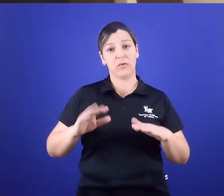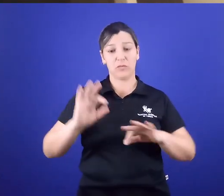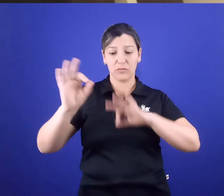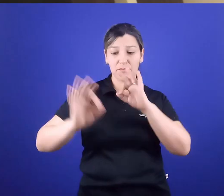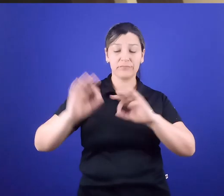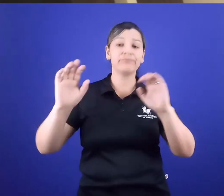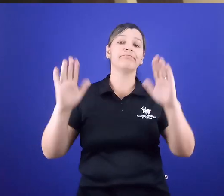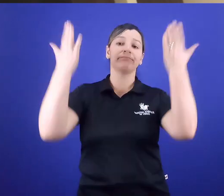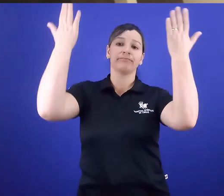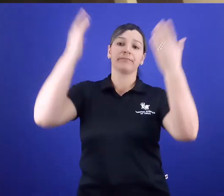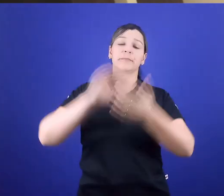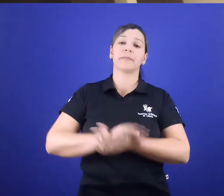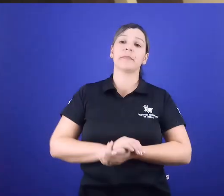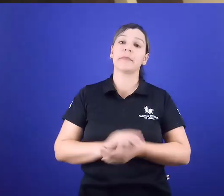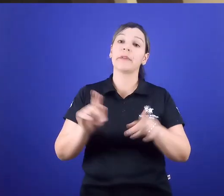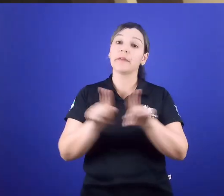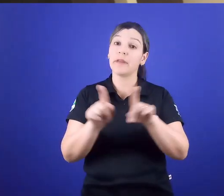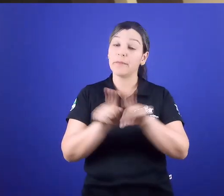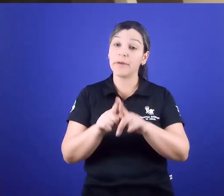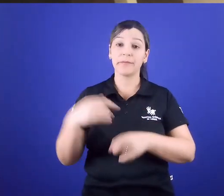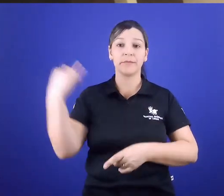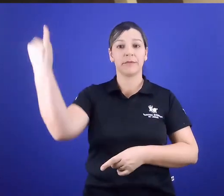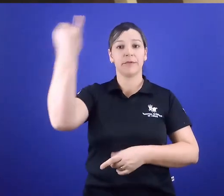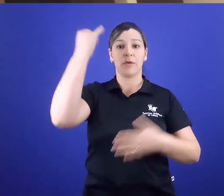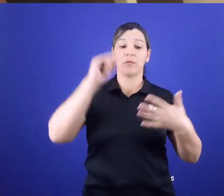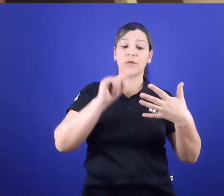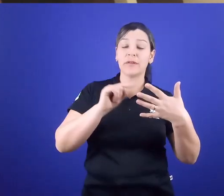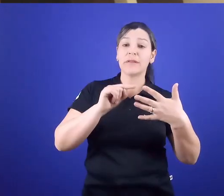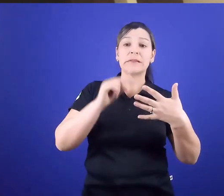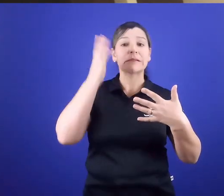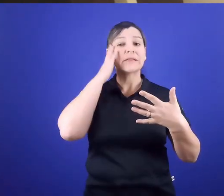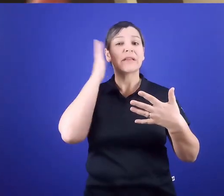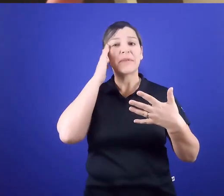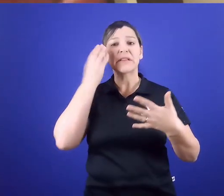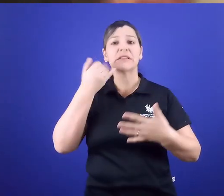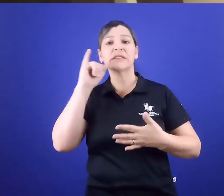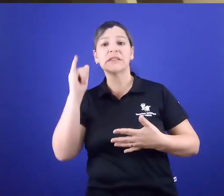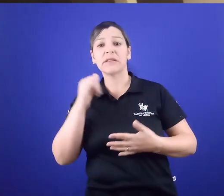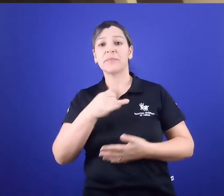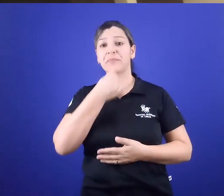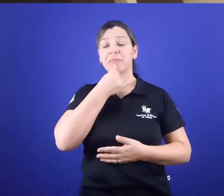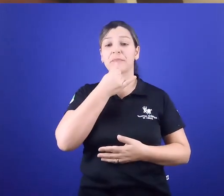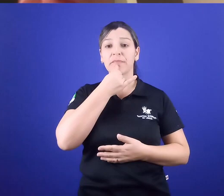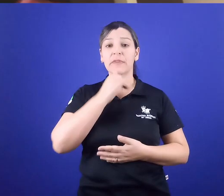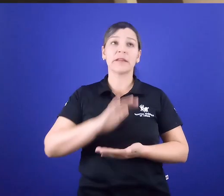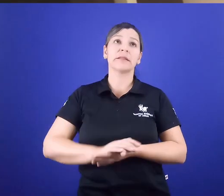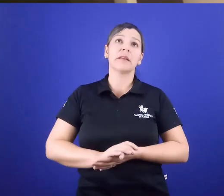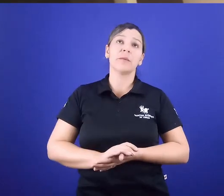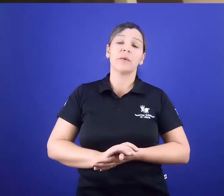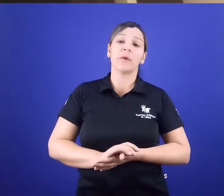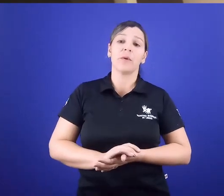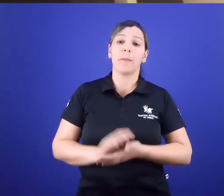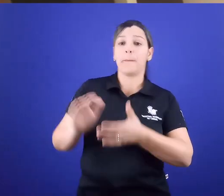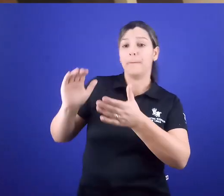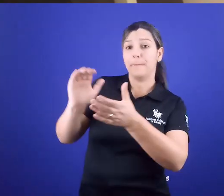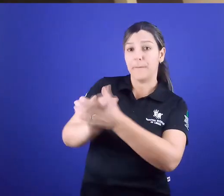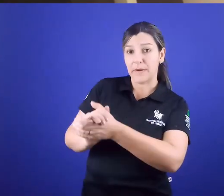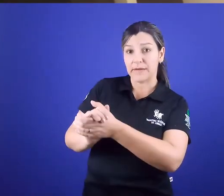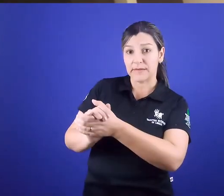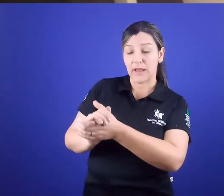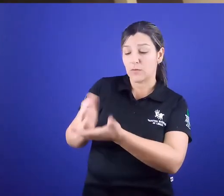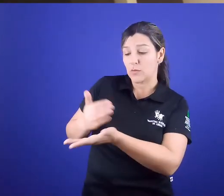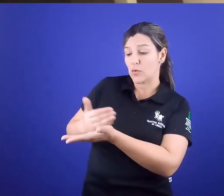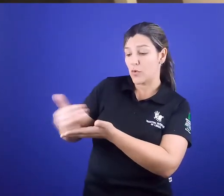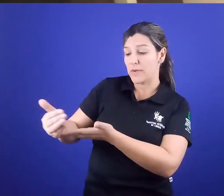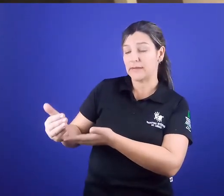fazendo. Outra questão importante, a duração da festa. Se eu tenho, por exemplo, um casamento que vai durar de 8